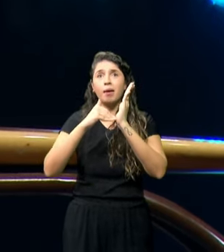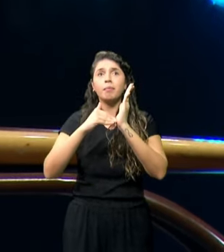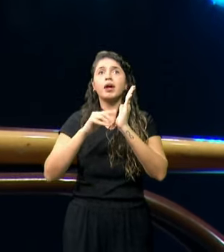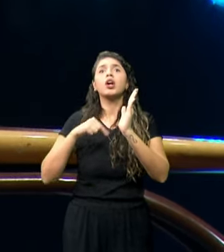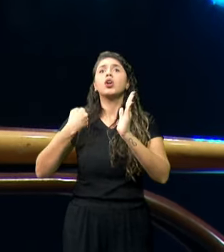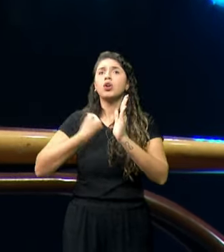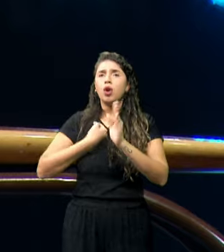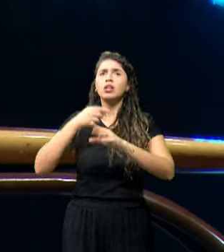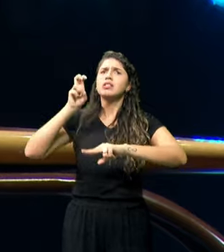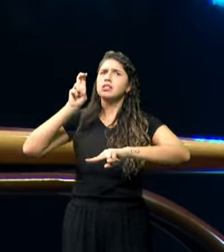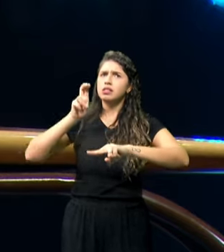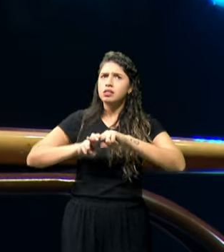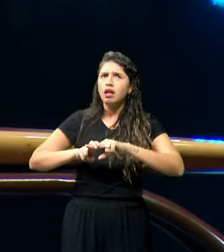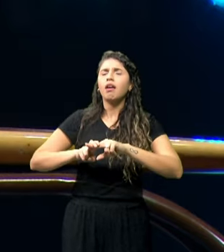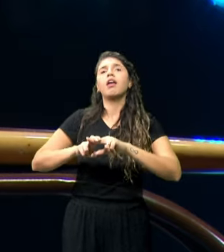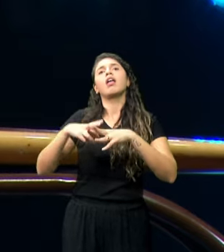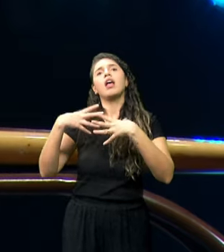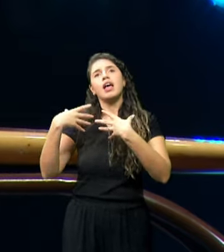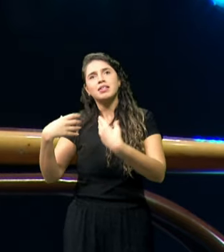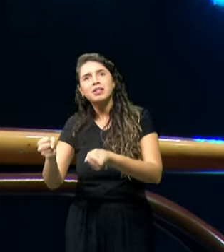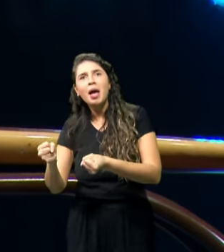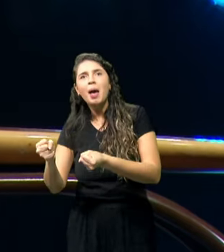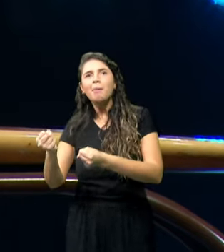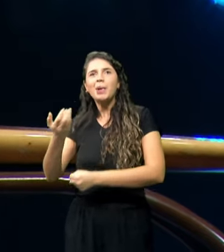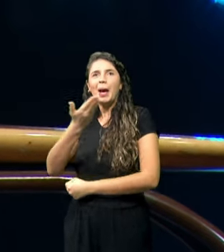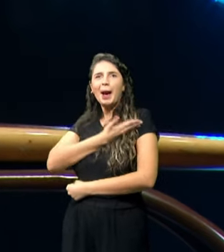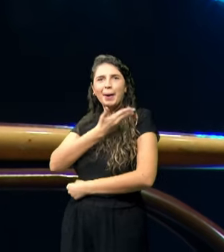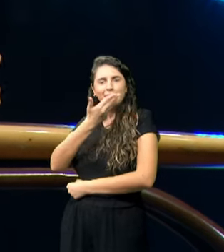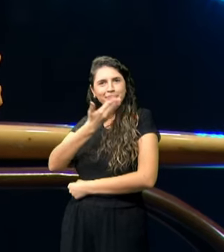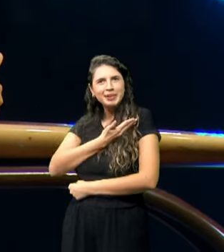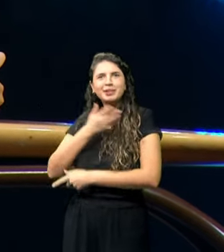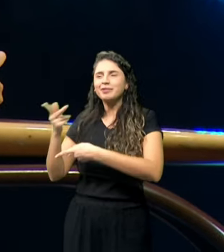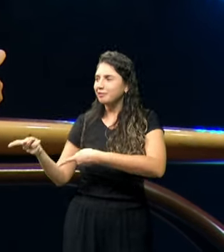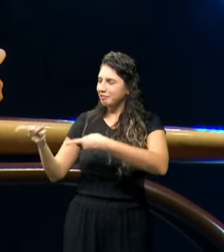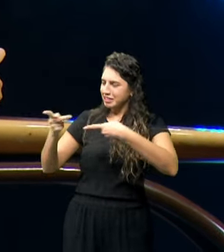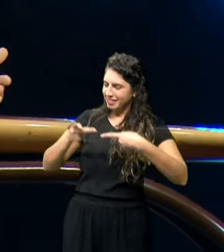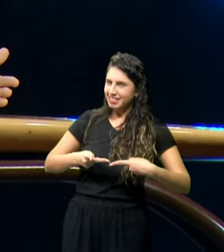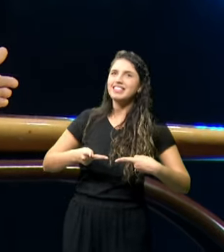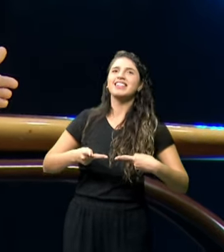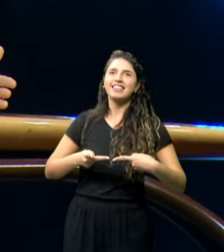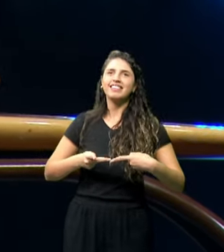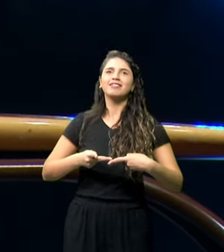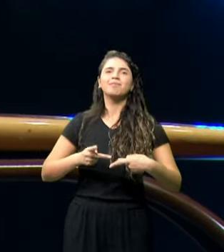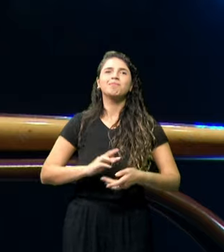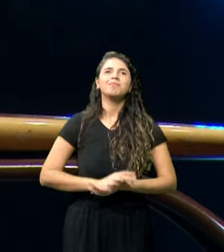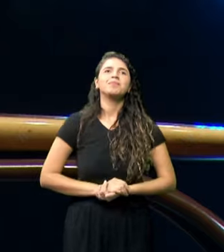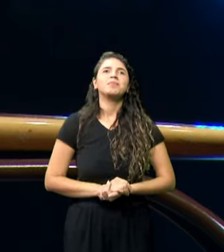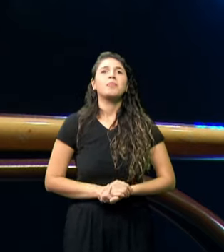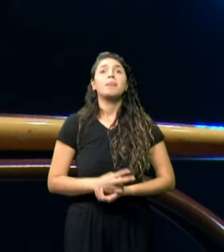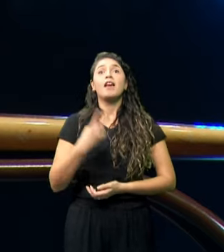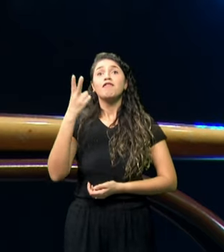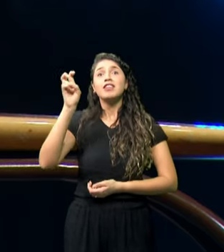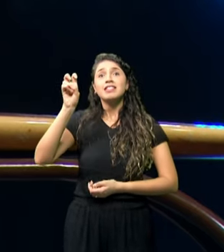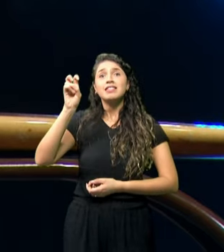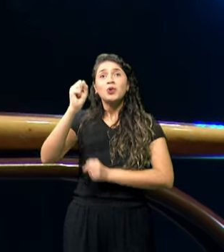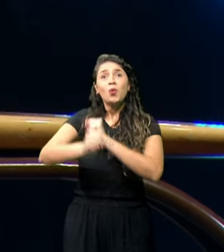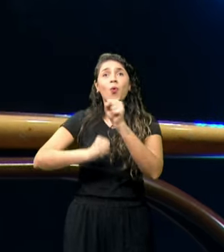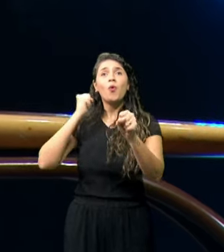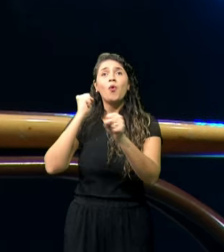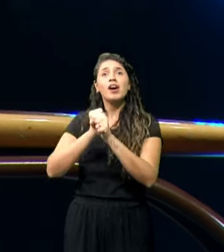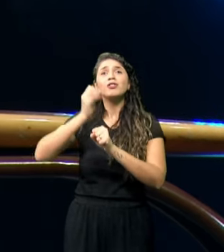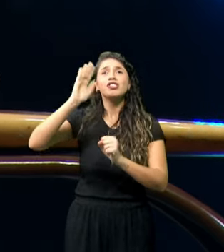domingos amigos que eu tenho nesses anos de estrada ministerial. São 25 anos de